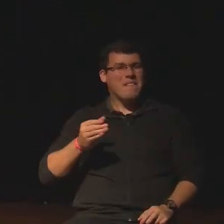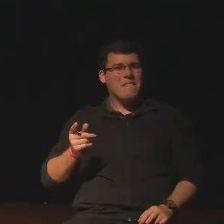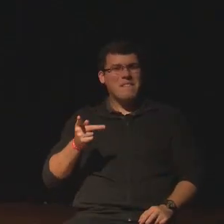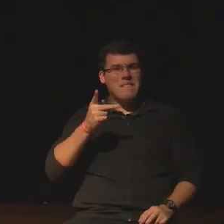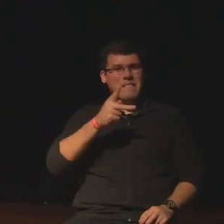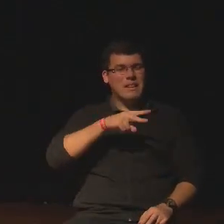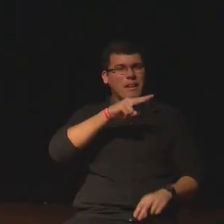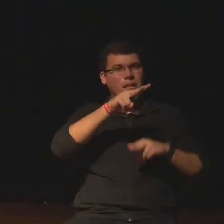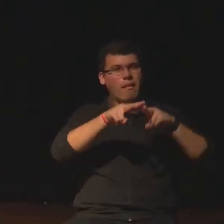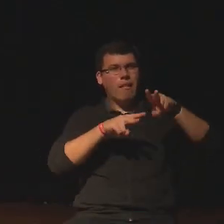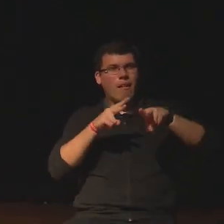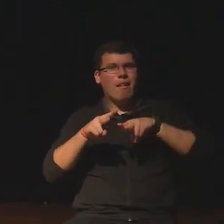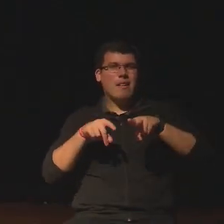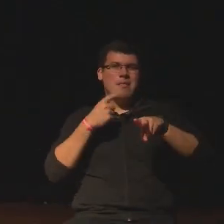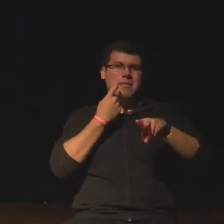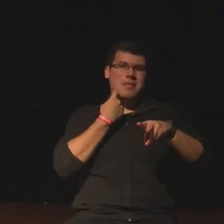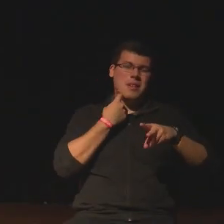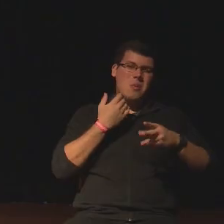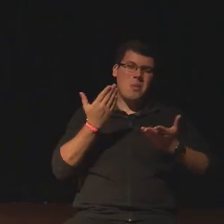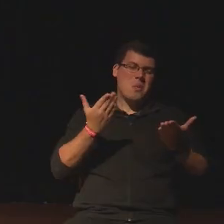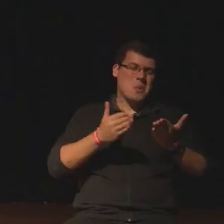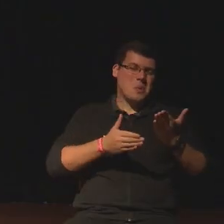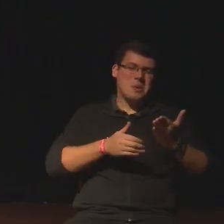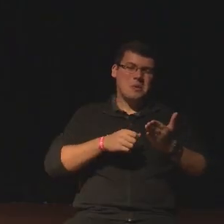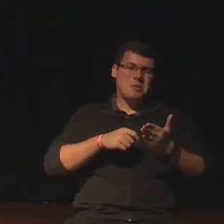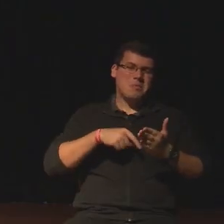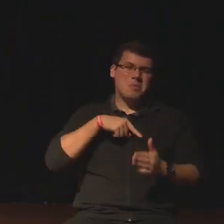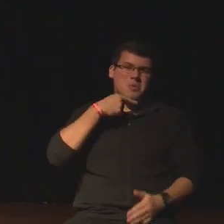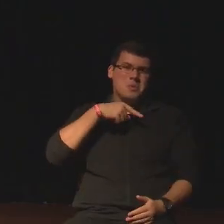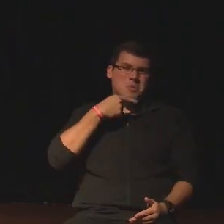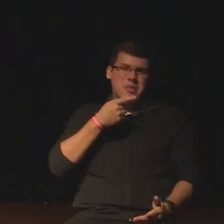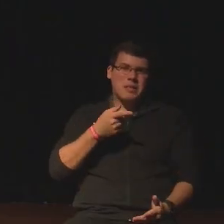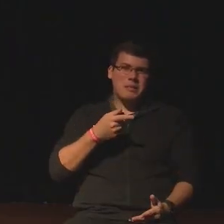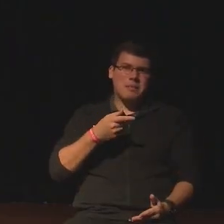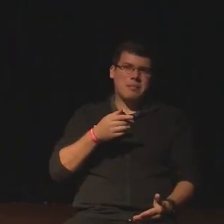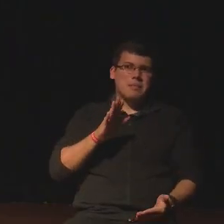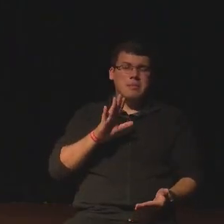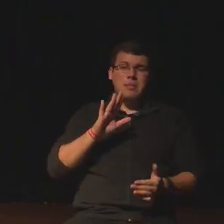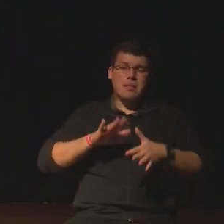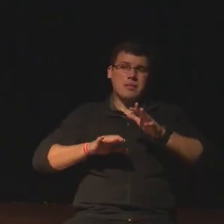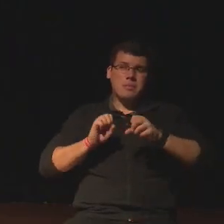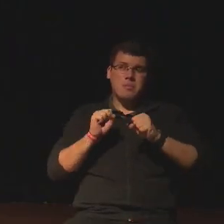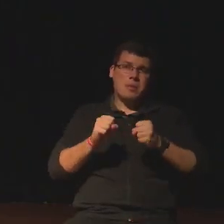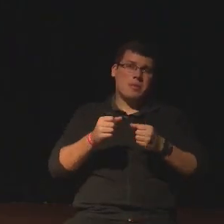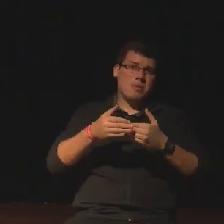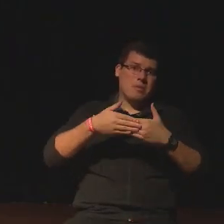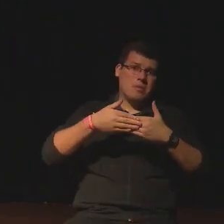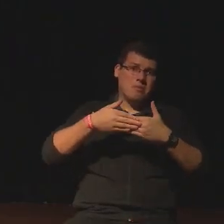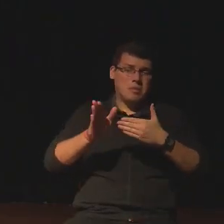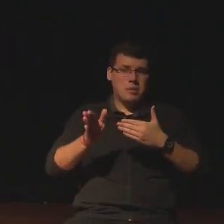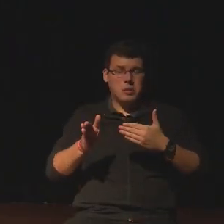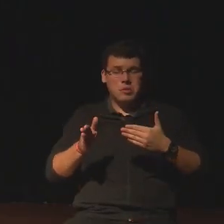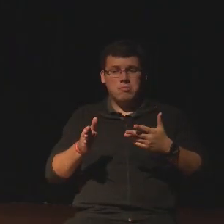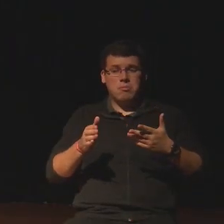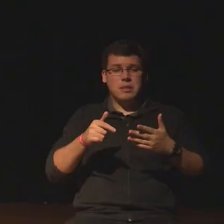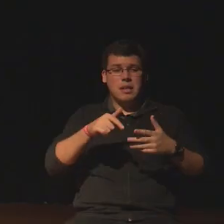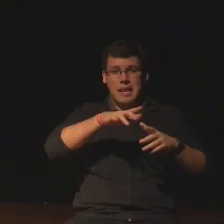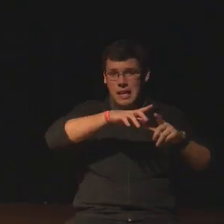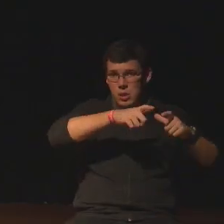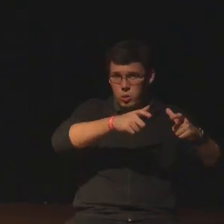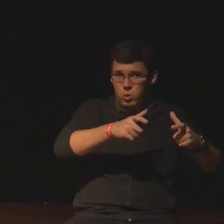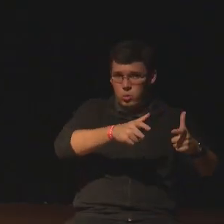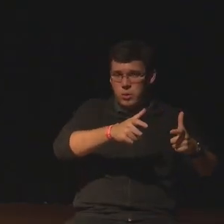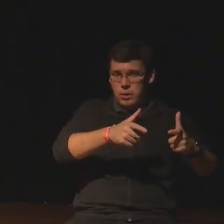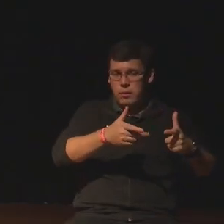outras questões sanitárias, acredito até. Poderia ser aberto, poderia ser feita uma parte ali de convivência também, poderia